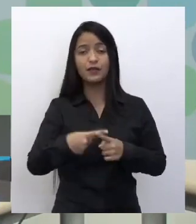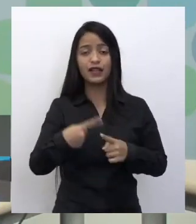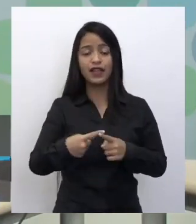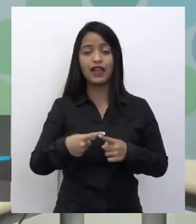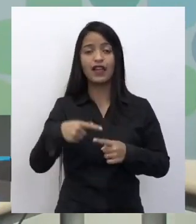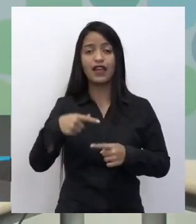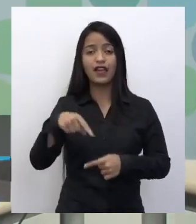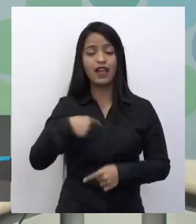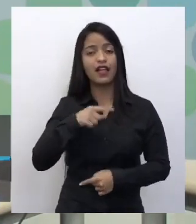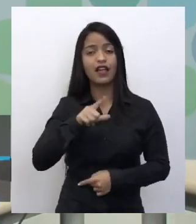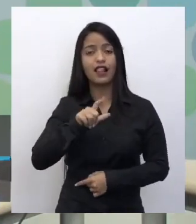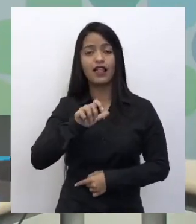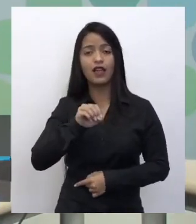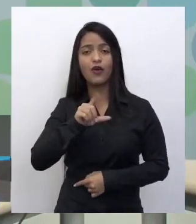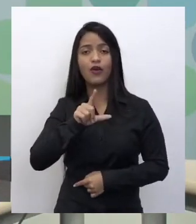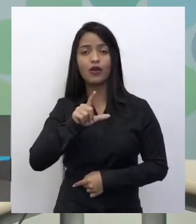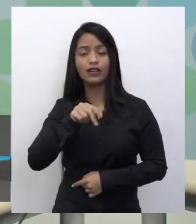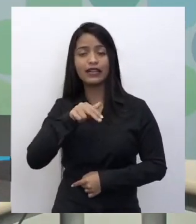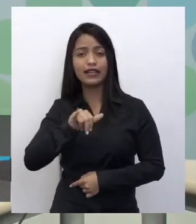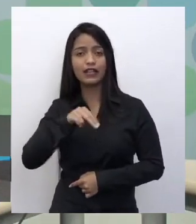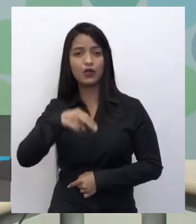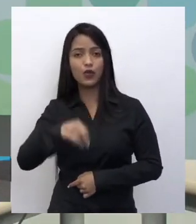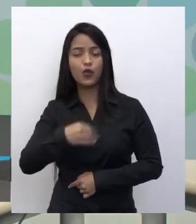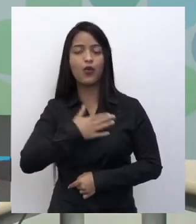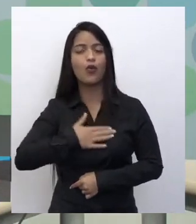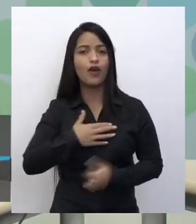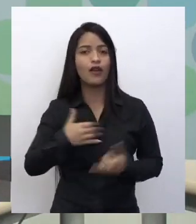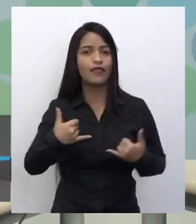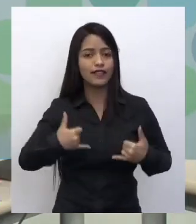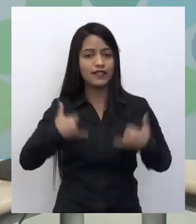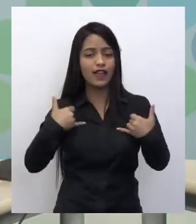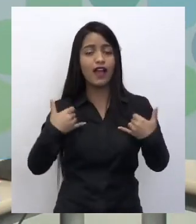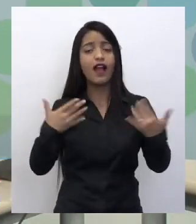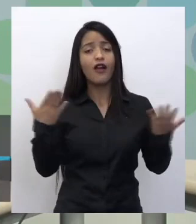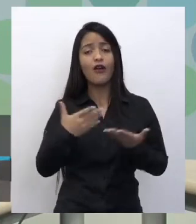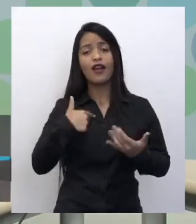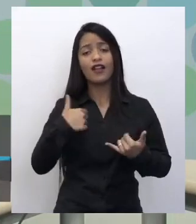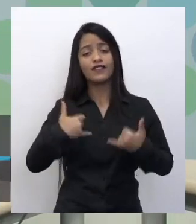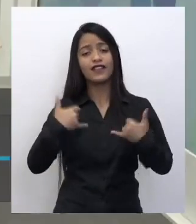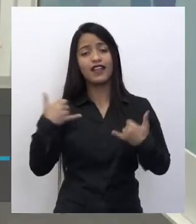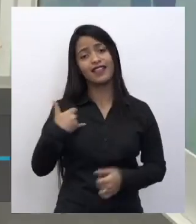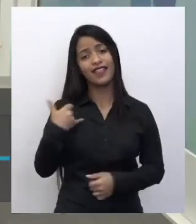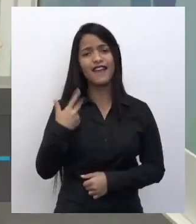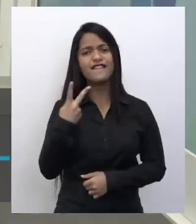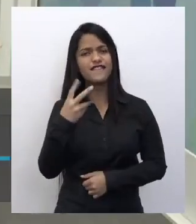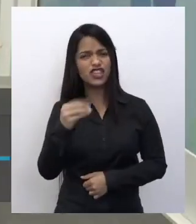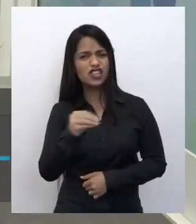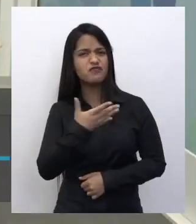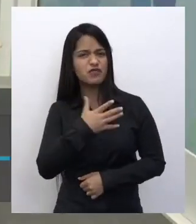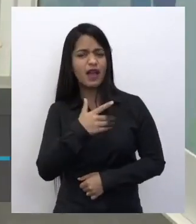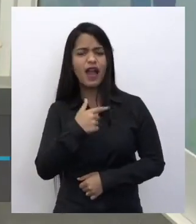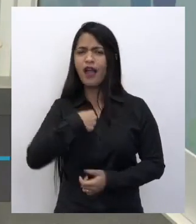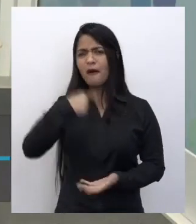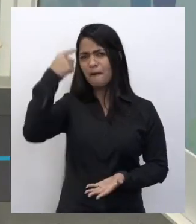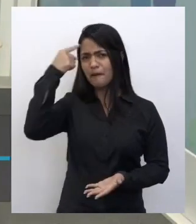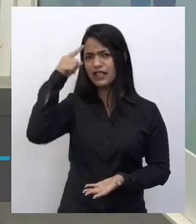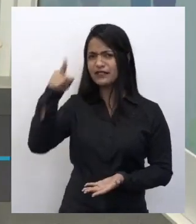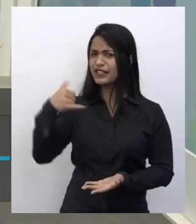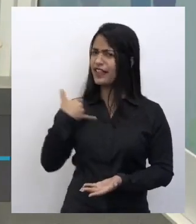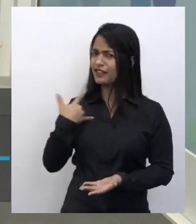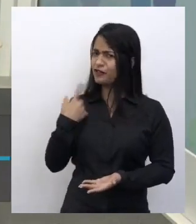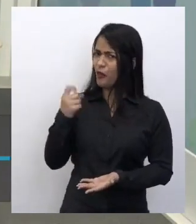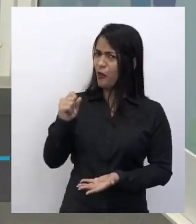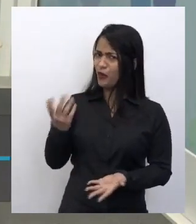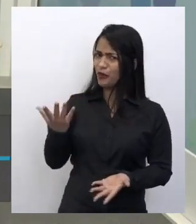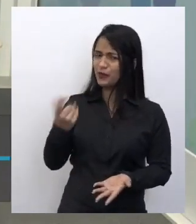Então, hoje é o meu. E eu só tô fazendo o quê? 20 e poucos anos, né, Ai, acho que Mônica? você, eu pensei que você estava fazendo Que 18. 18, né? Acho É, que é. pensei que era